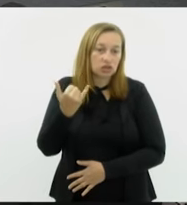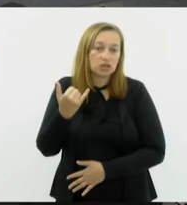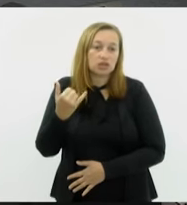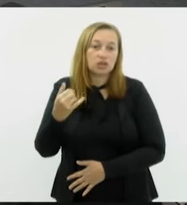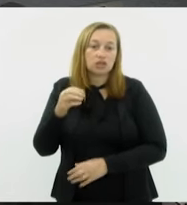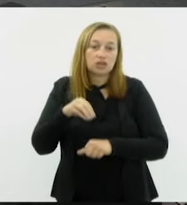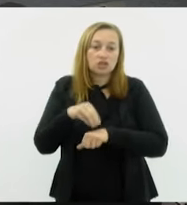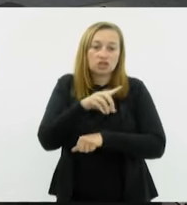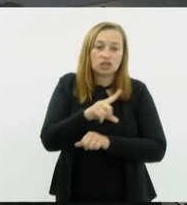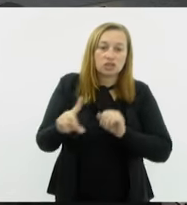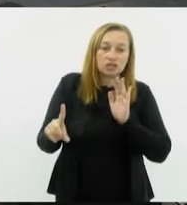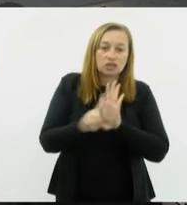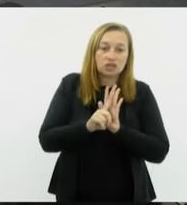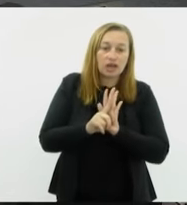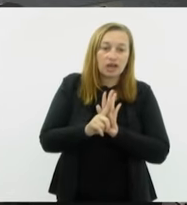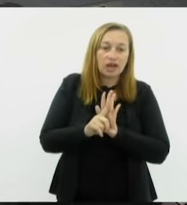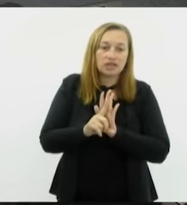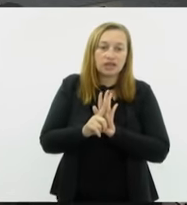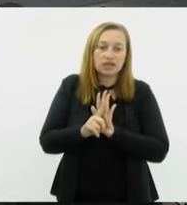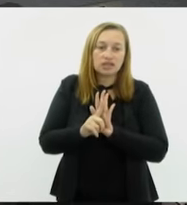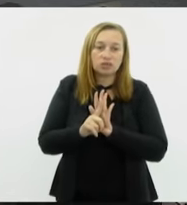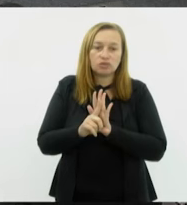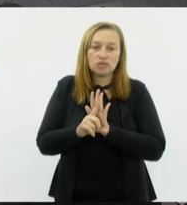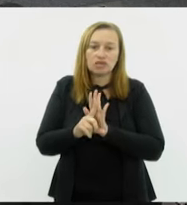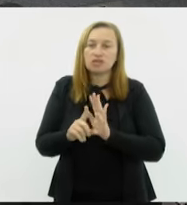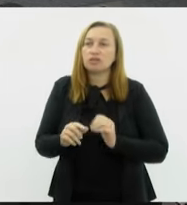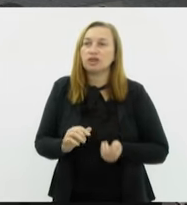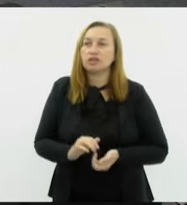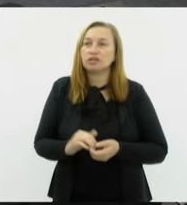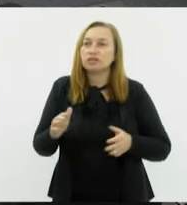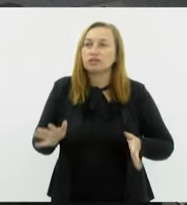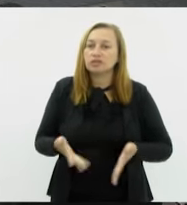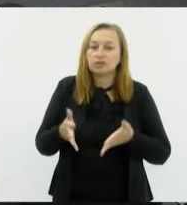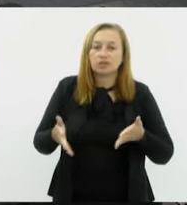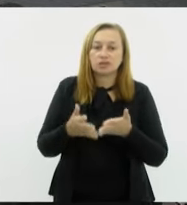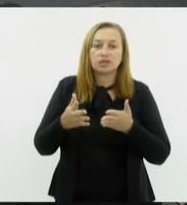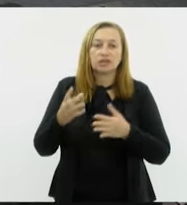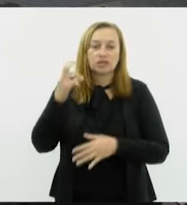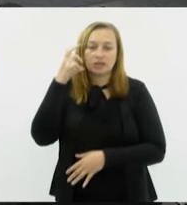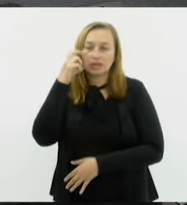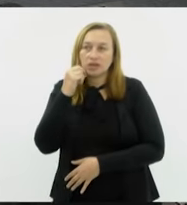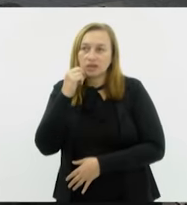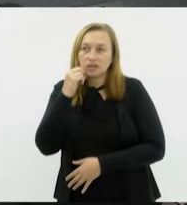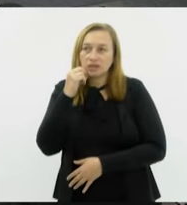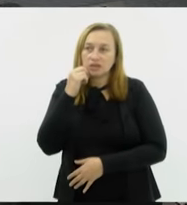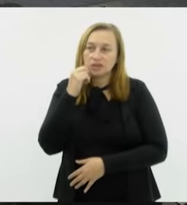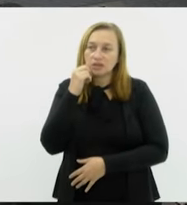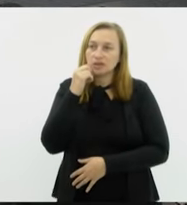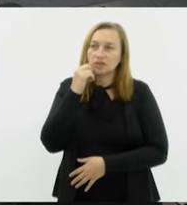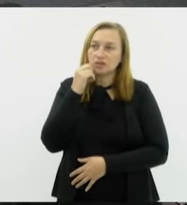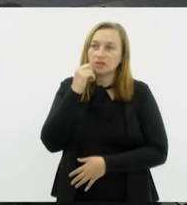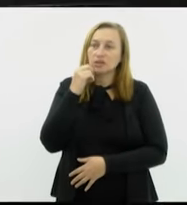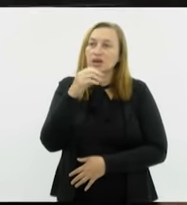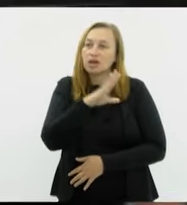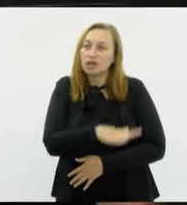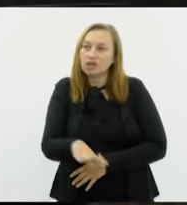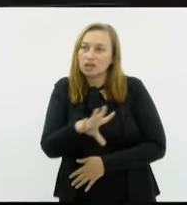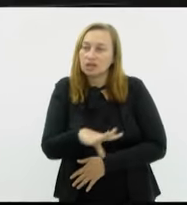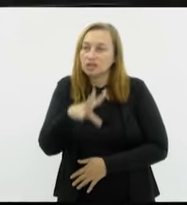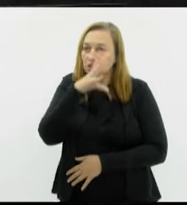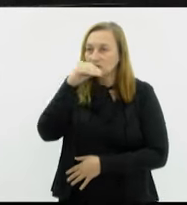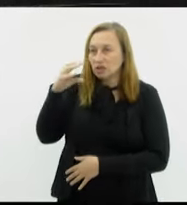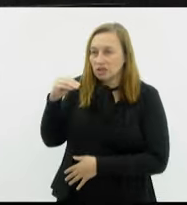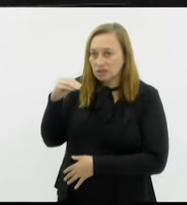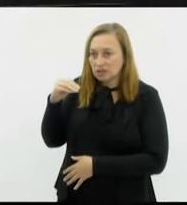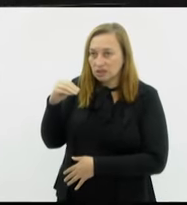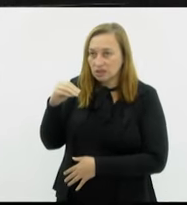indicação legislativa que trata exatamente do incentivo à adoção a crianças e adolescentes órfãos